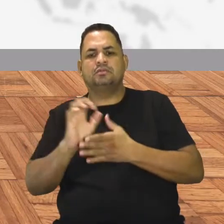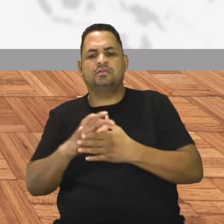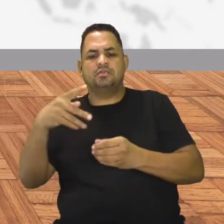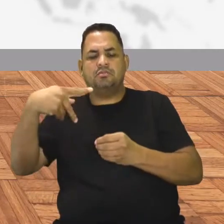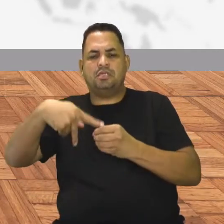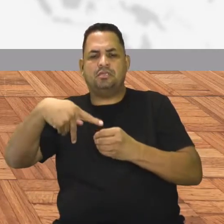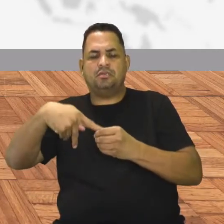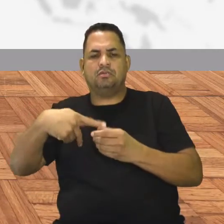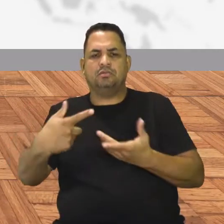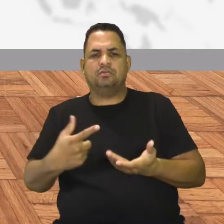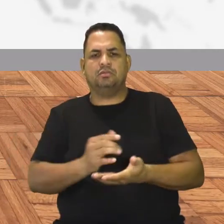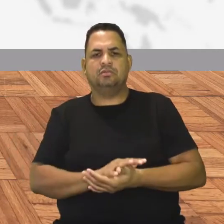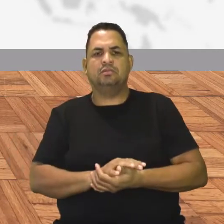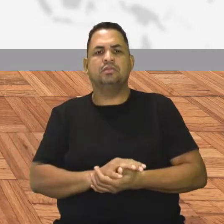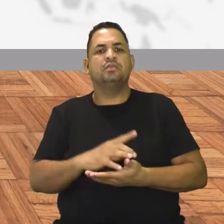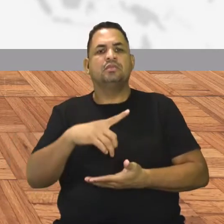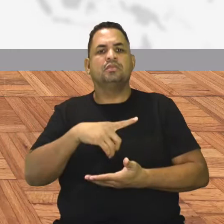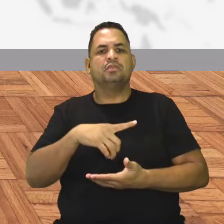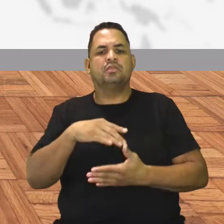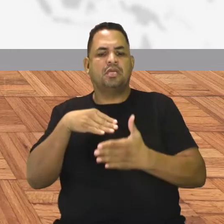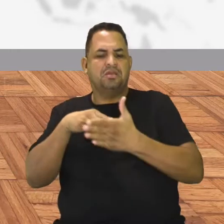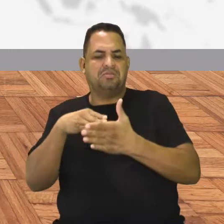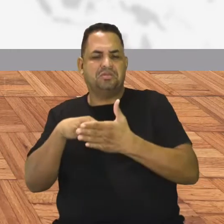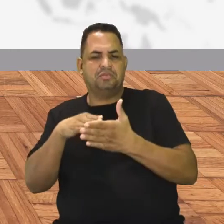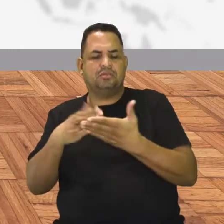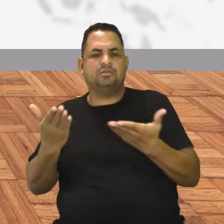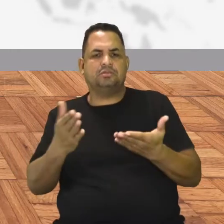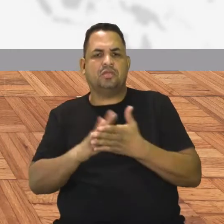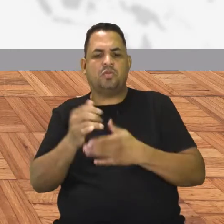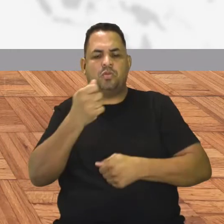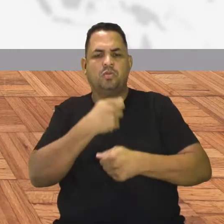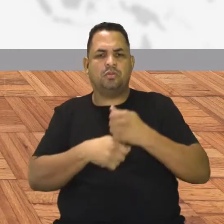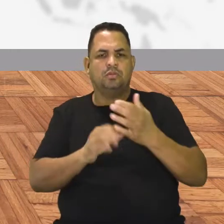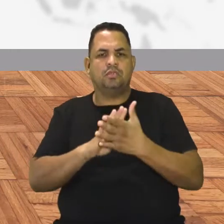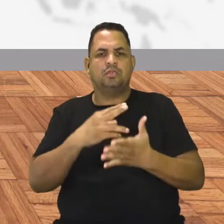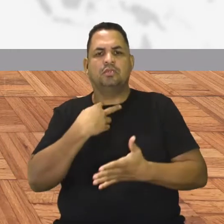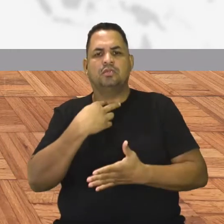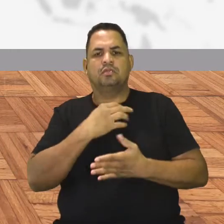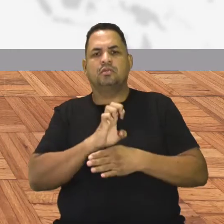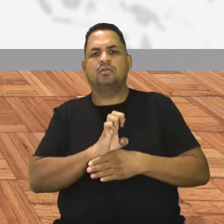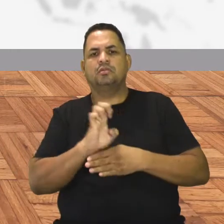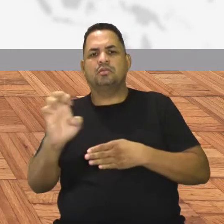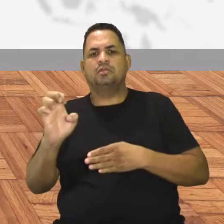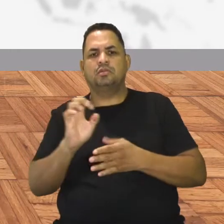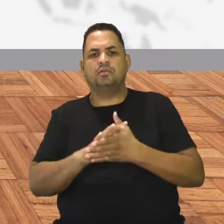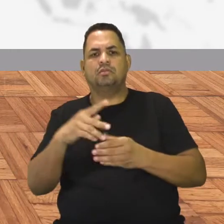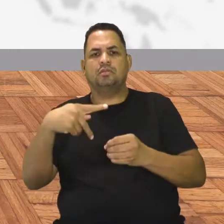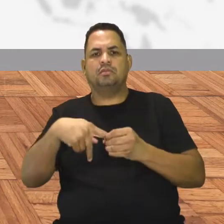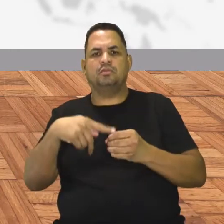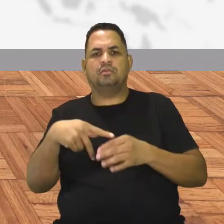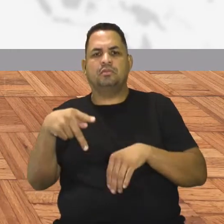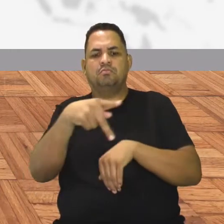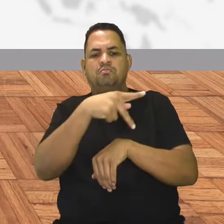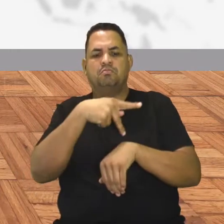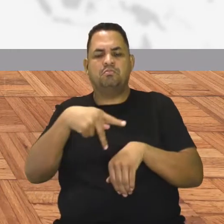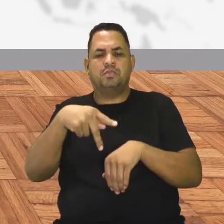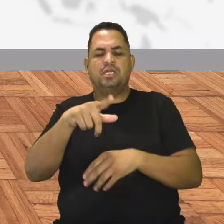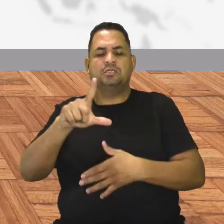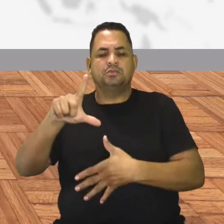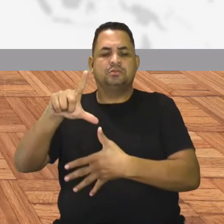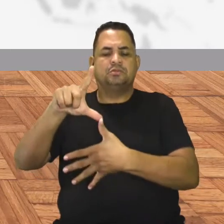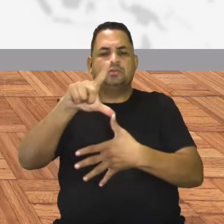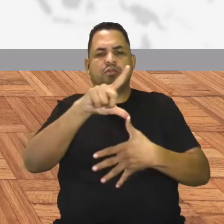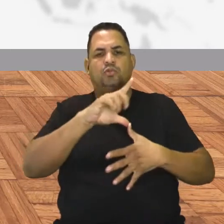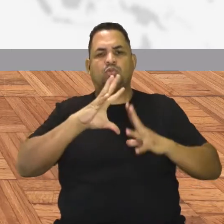petróleo. E teve também o embargo econômico contra a Venezuela, que ela não pode exportar o petróleo. Os países da América